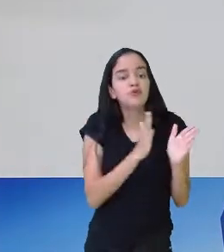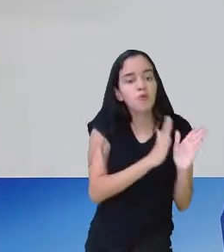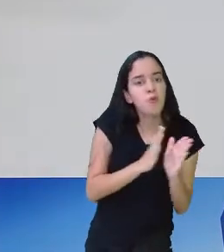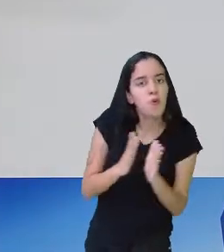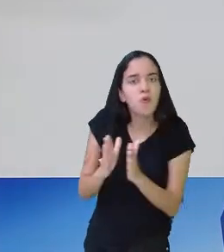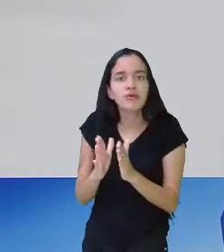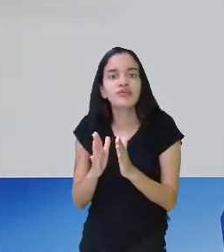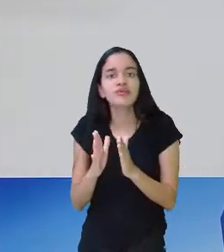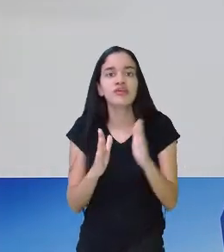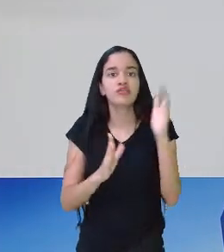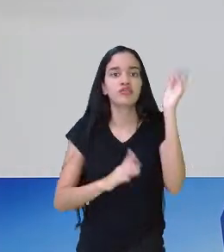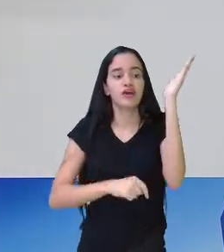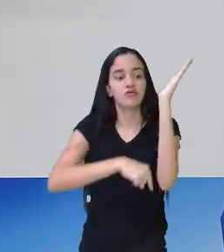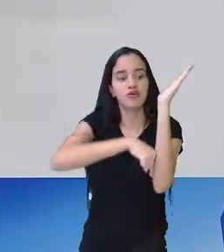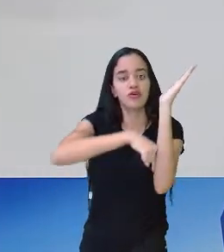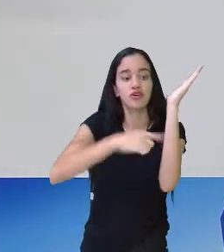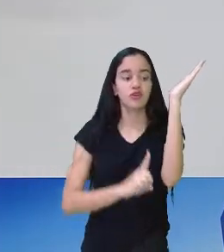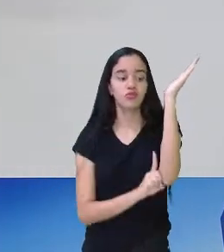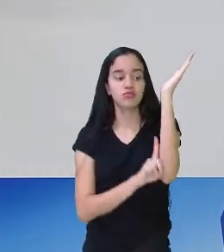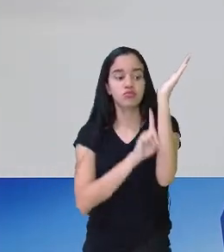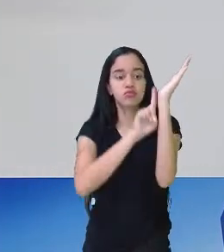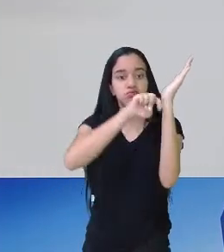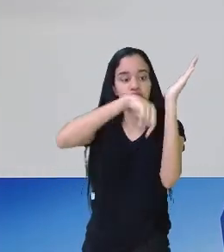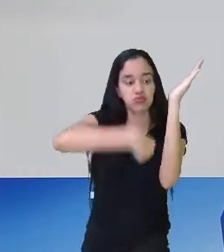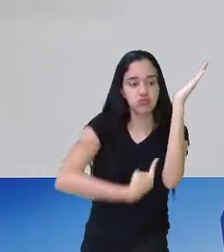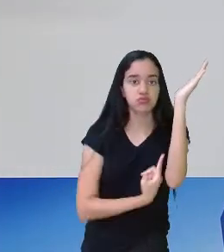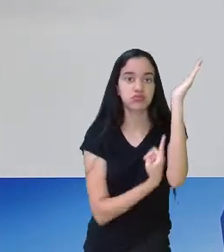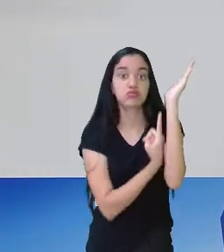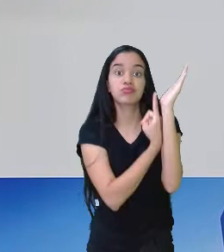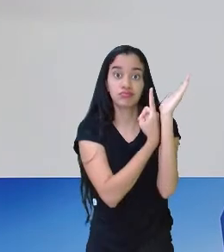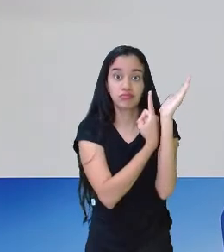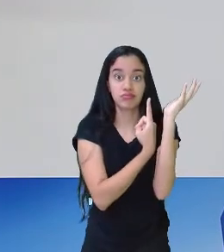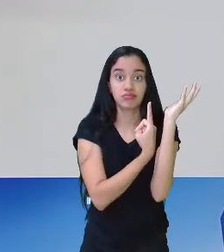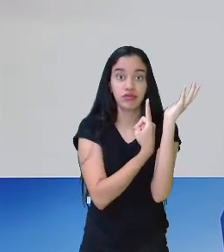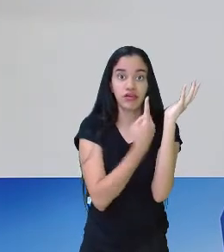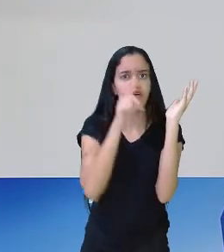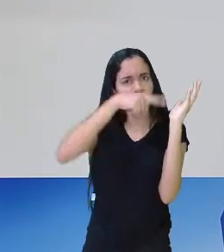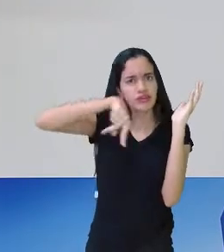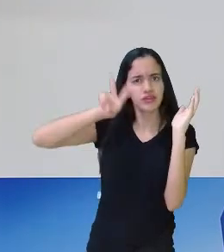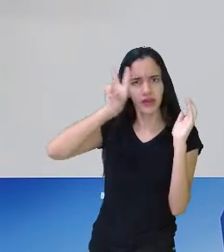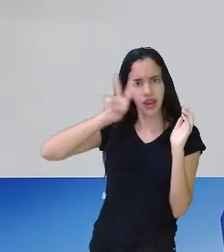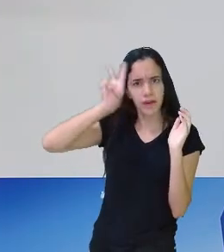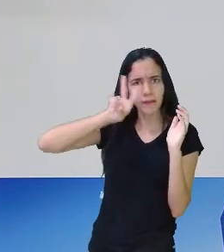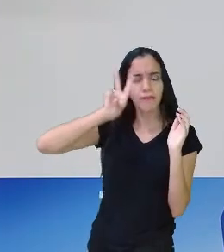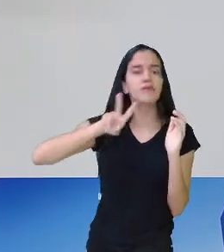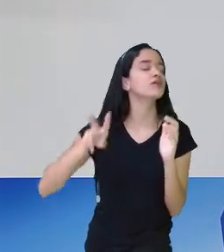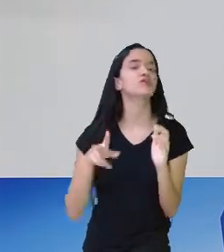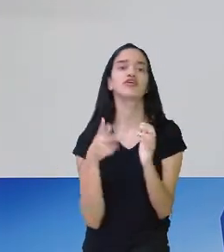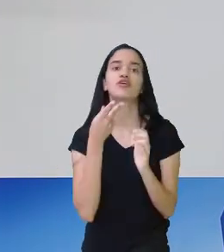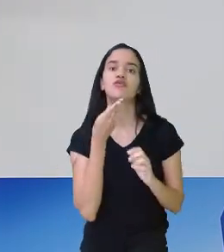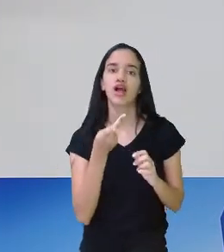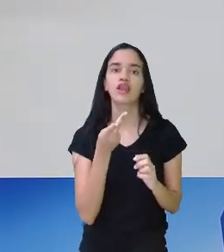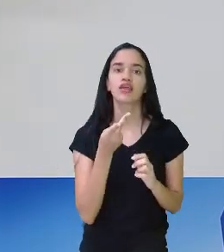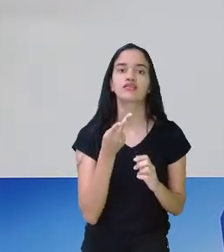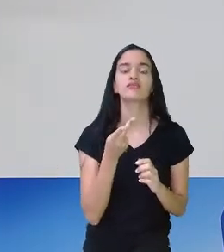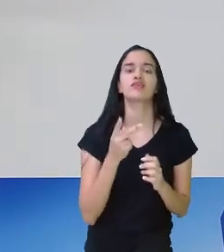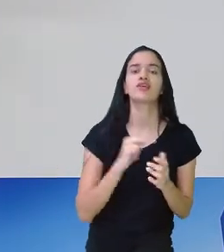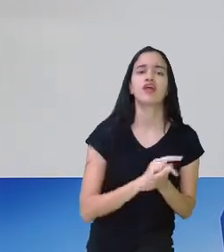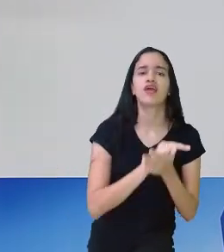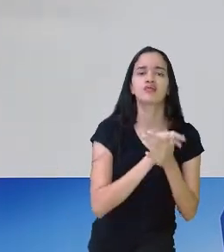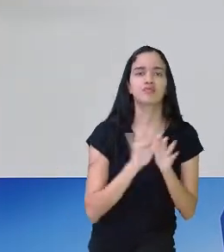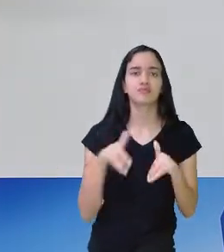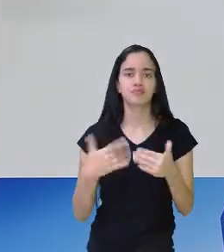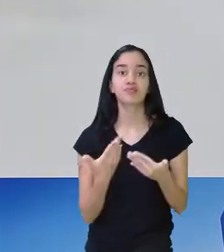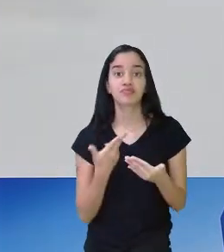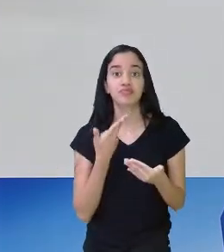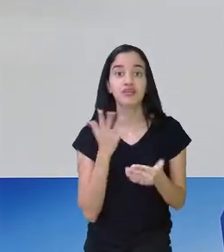da fotossíntese e aí começa o ciclo novamente. Estão lembrados que a gente falou isso aqui, né? Eu falei isso, professora Márcia, várias vezes.